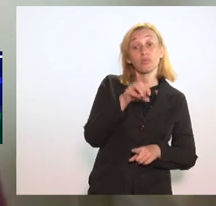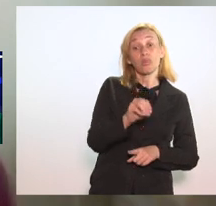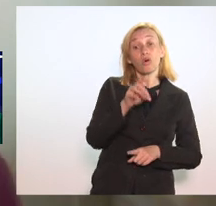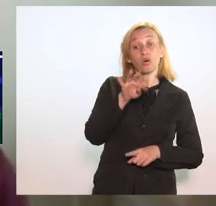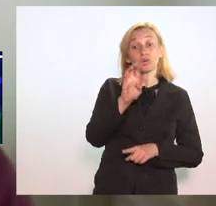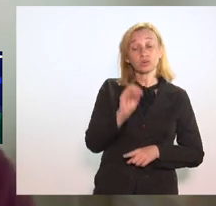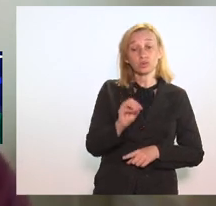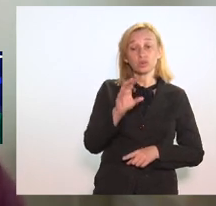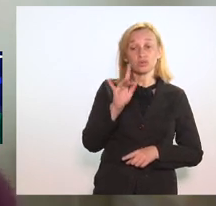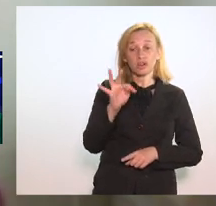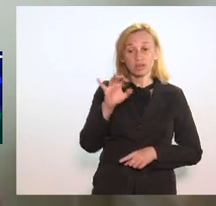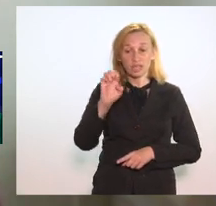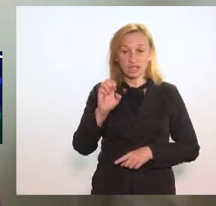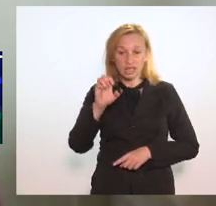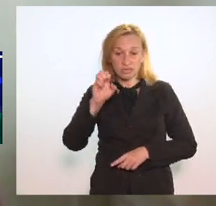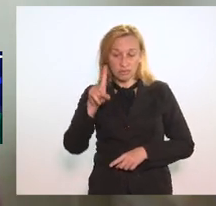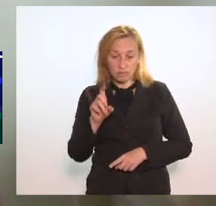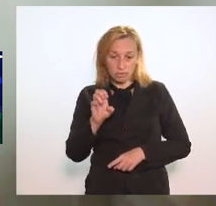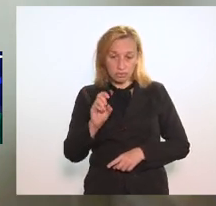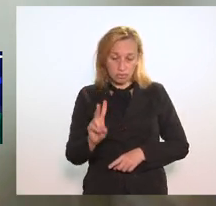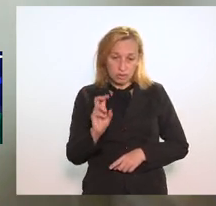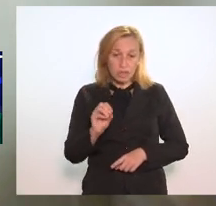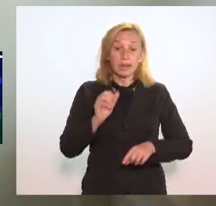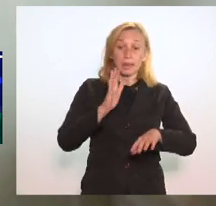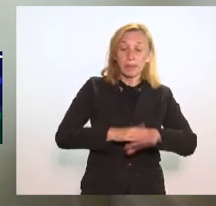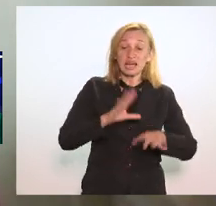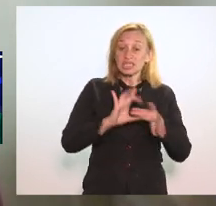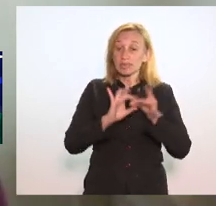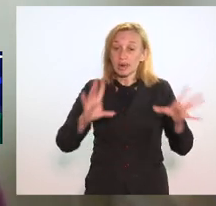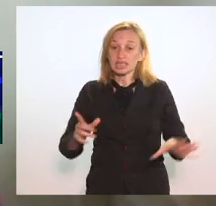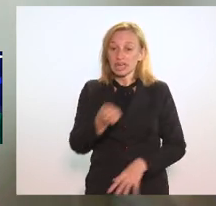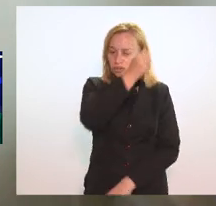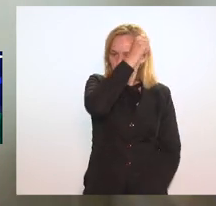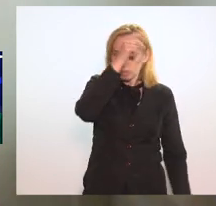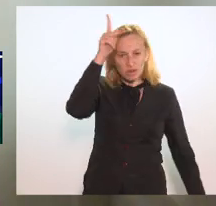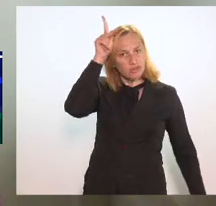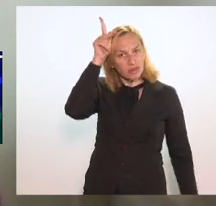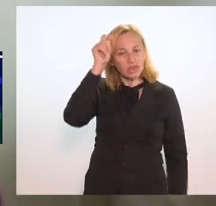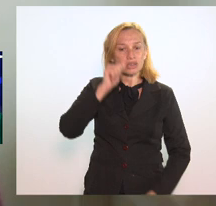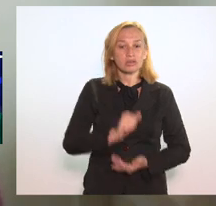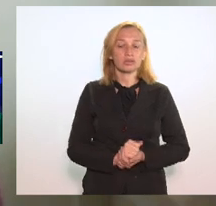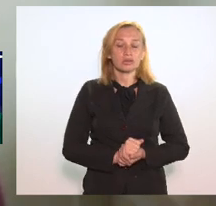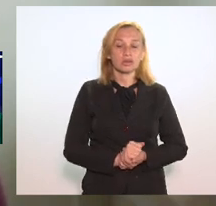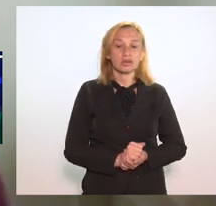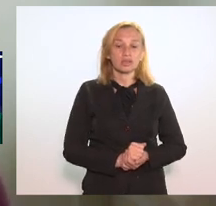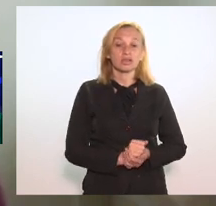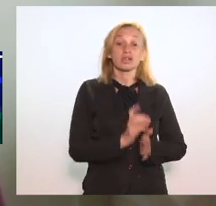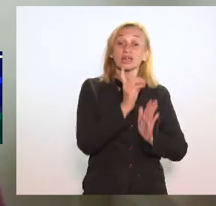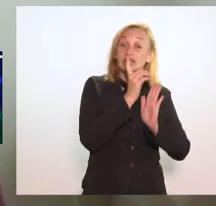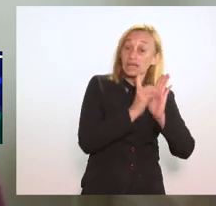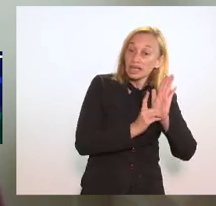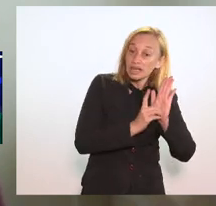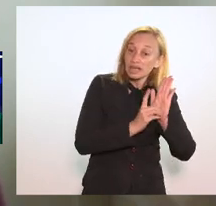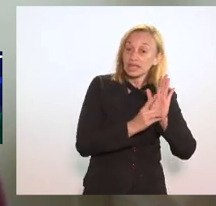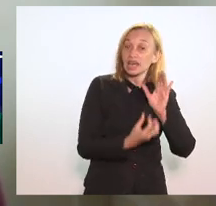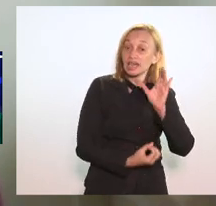muito mais Liberdade dos Senhores prefeitos decretarem